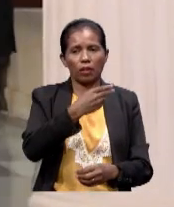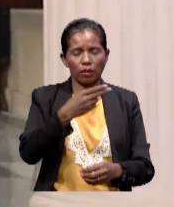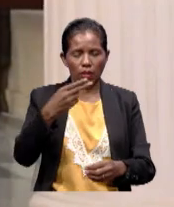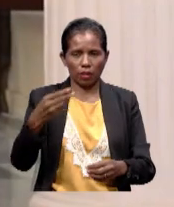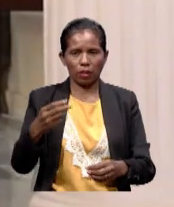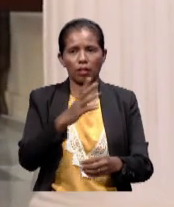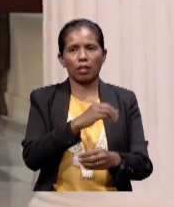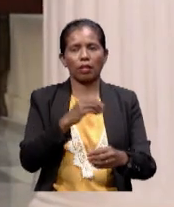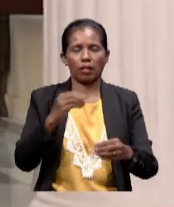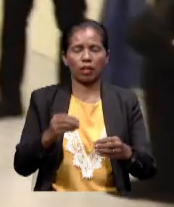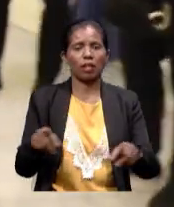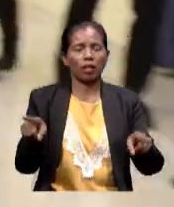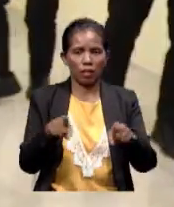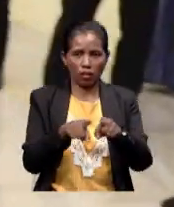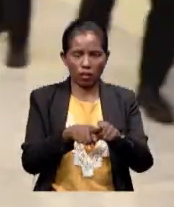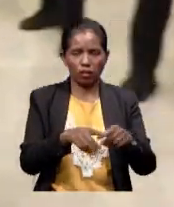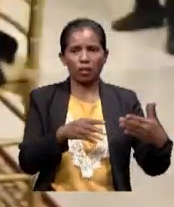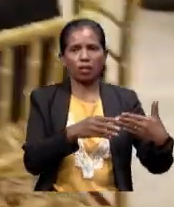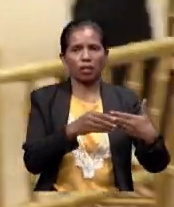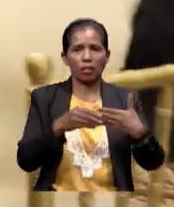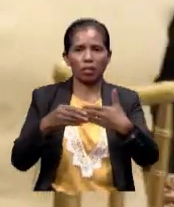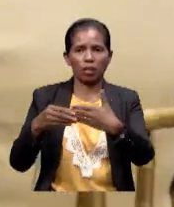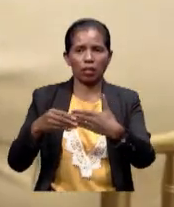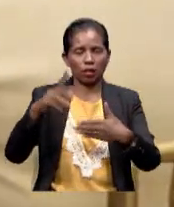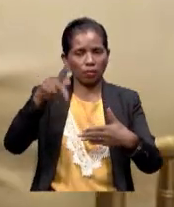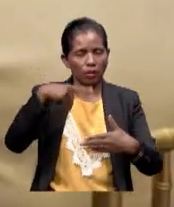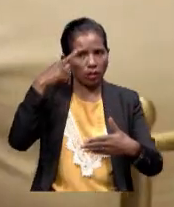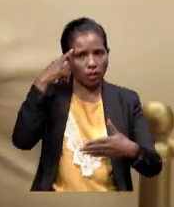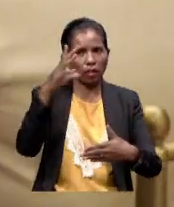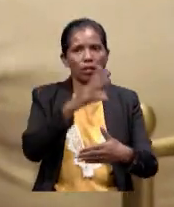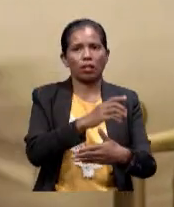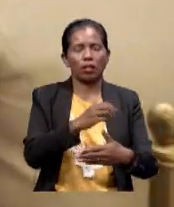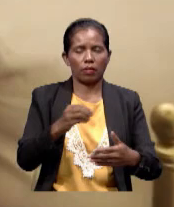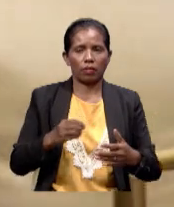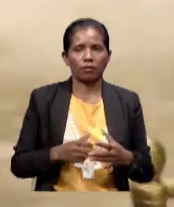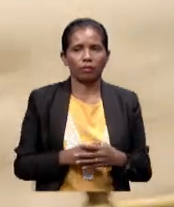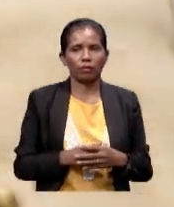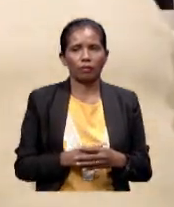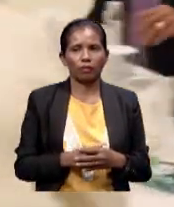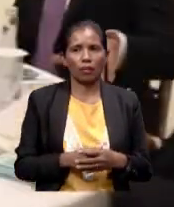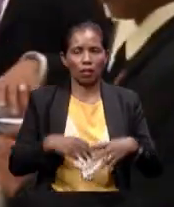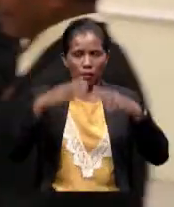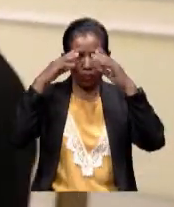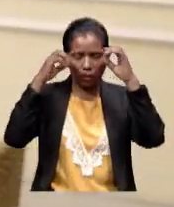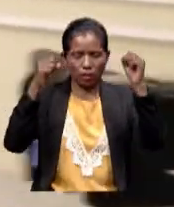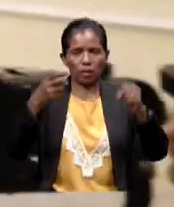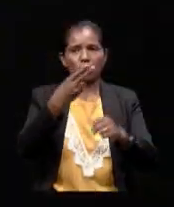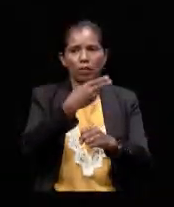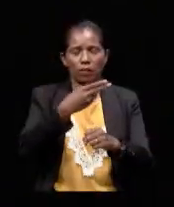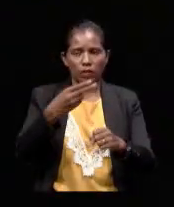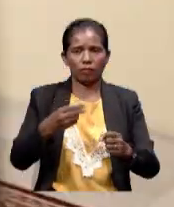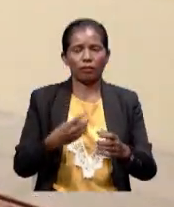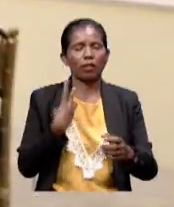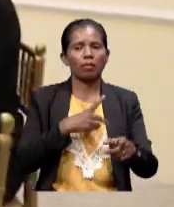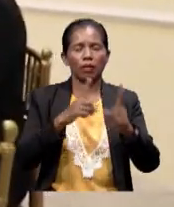Marsudi, nebema canessa mos líderes político para a presidência indonésia. A mi